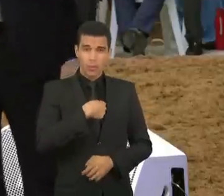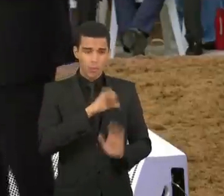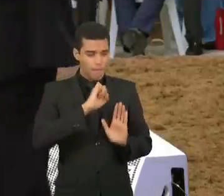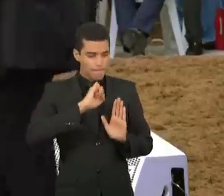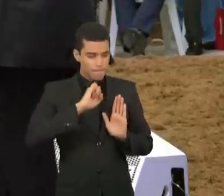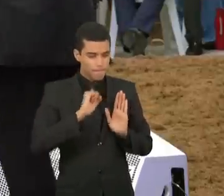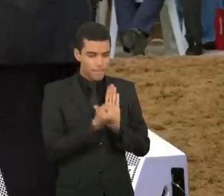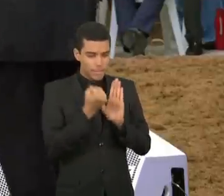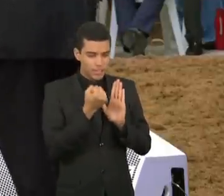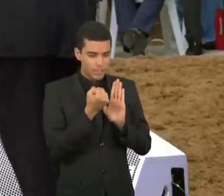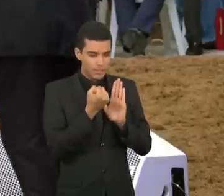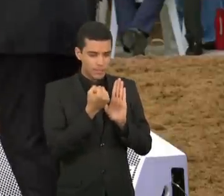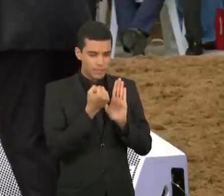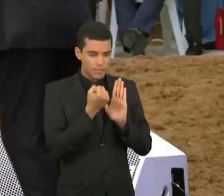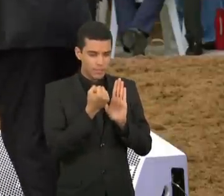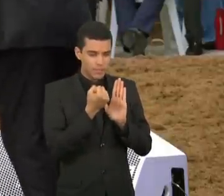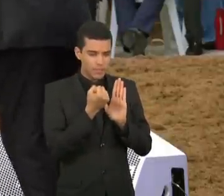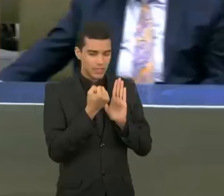mistério.